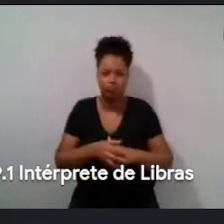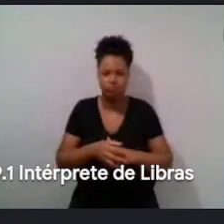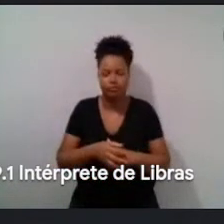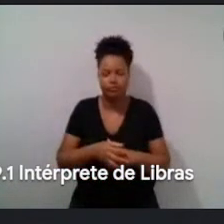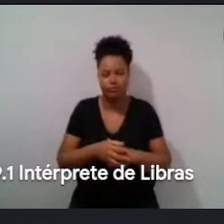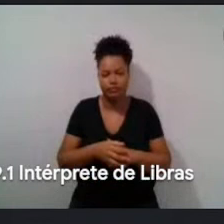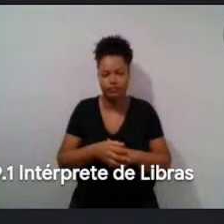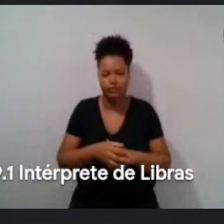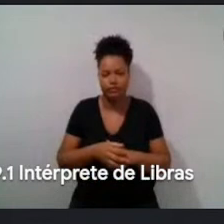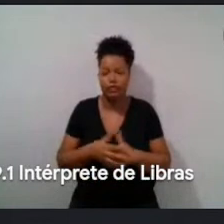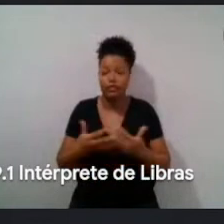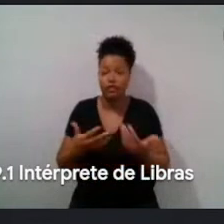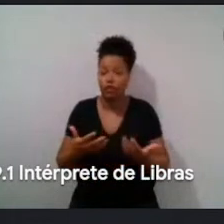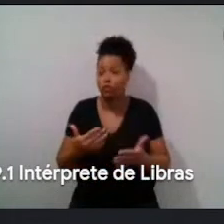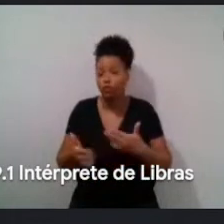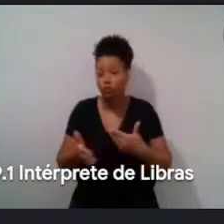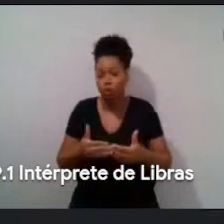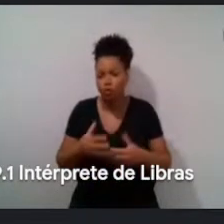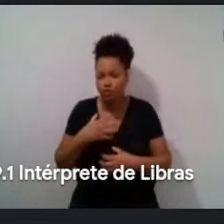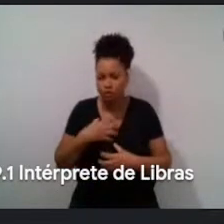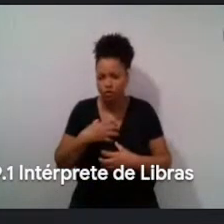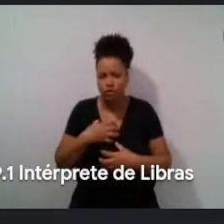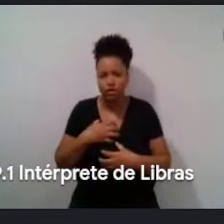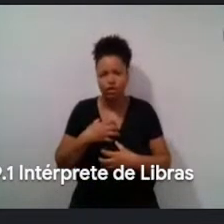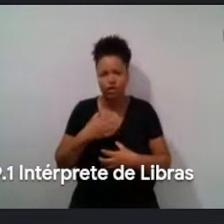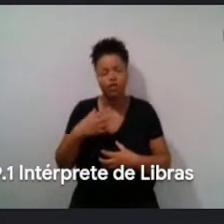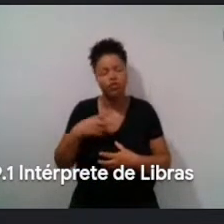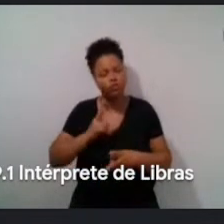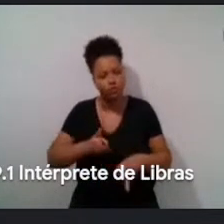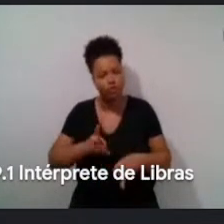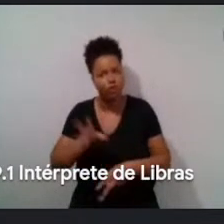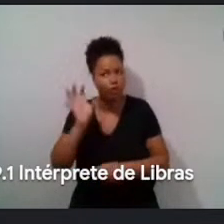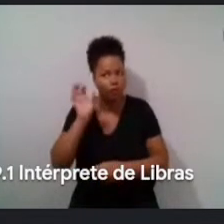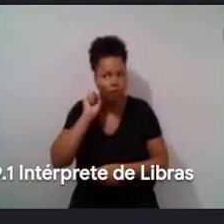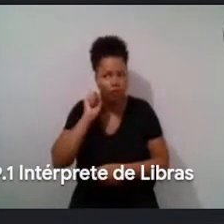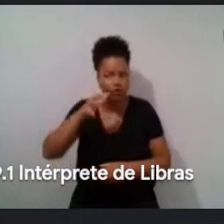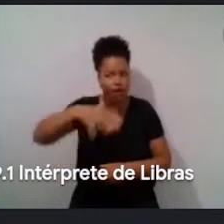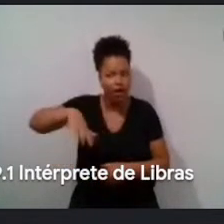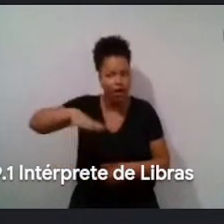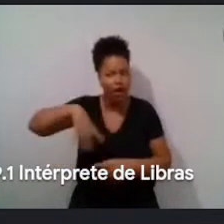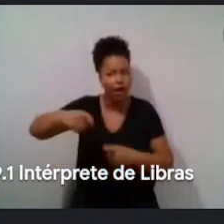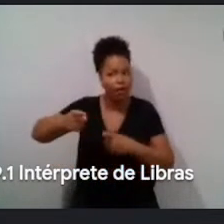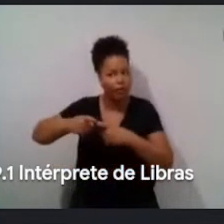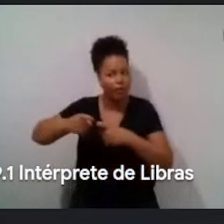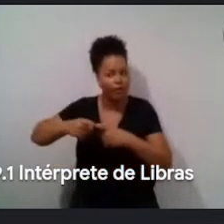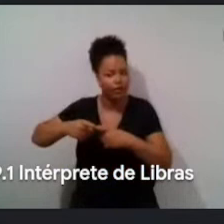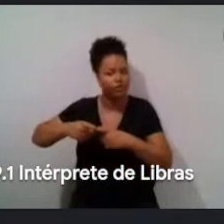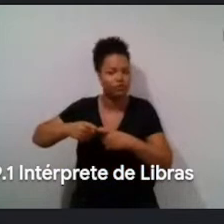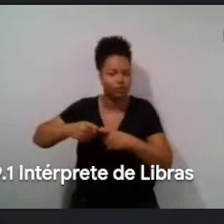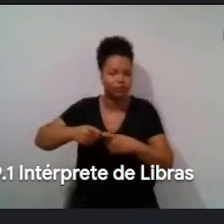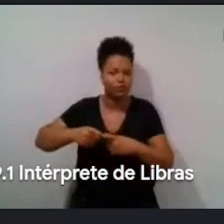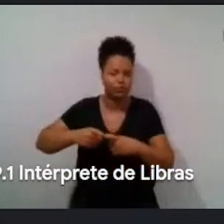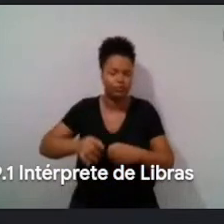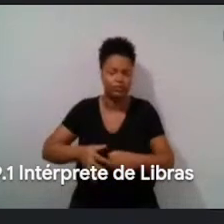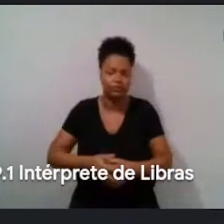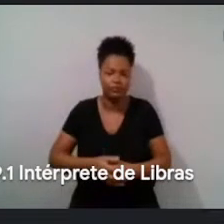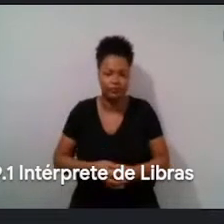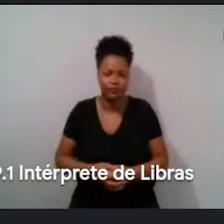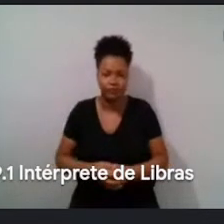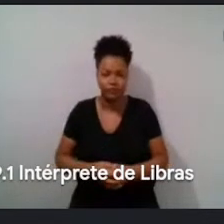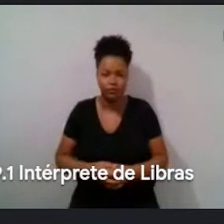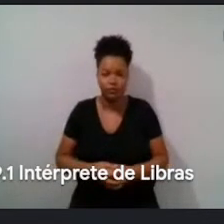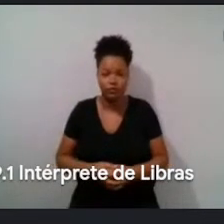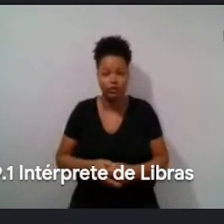qualquer maneira, eu sempre escuto o setor médico, né? A parte técnica são os médicos. E eu